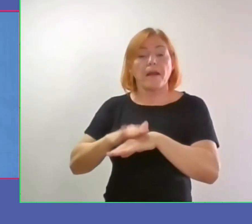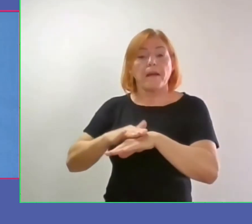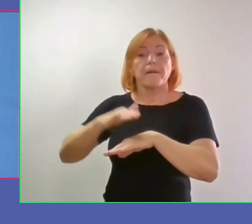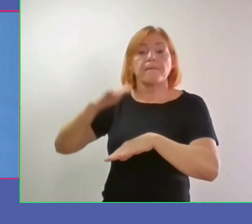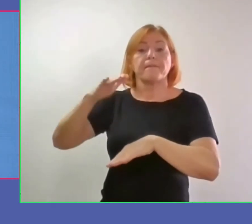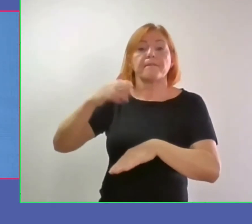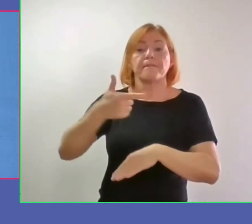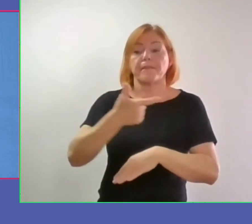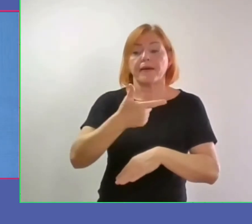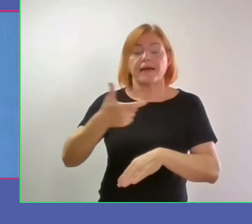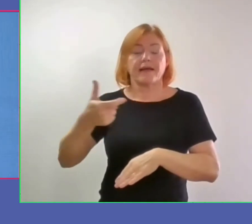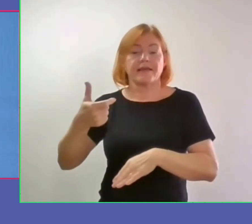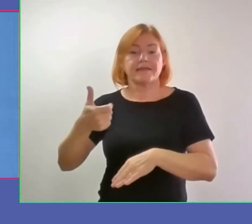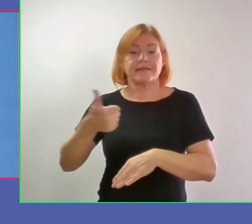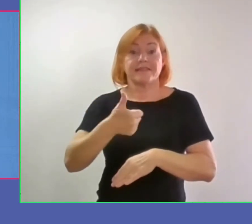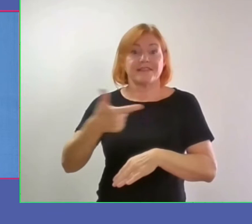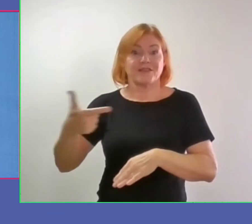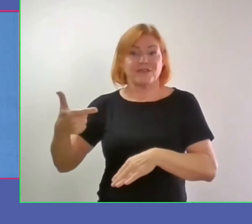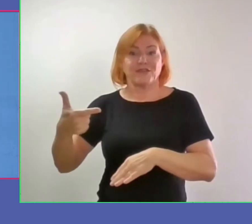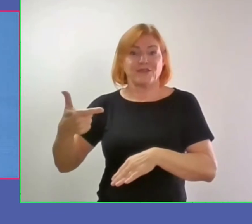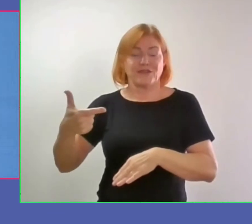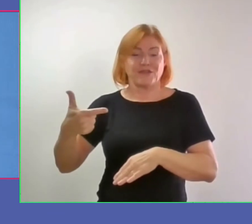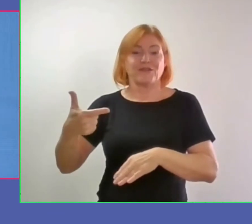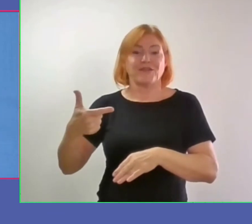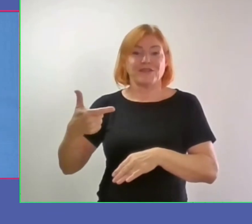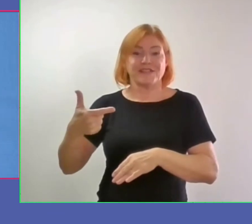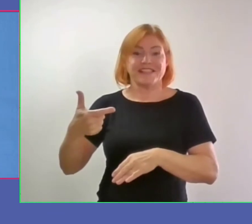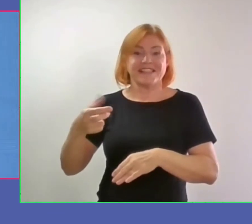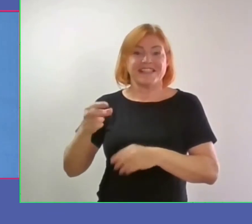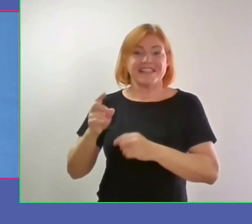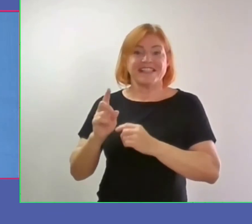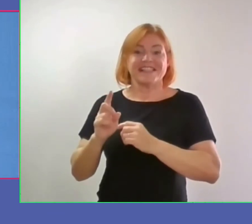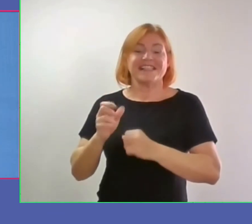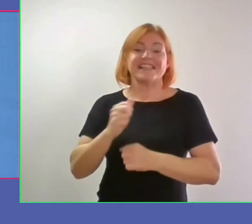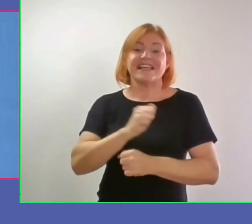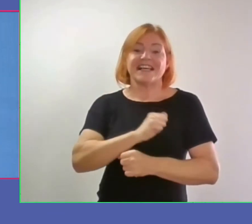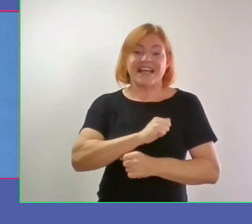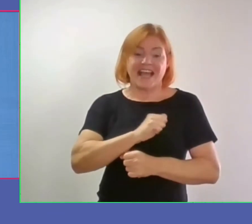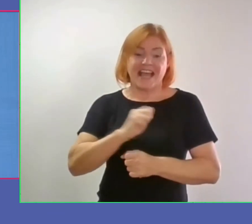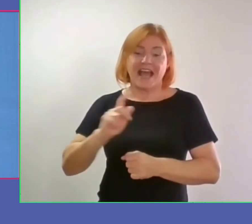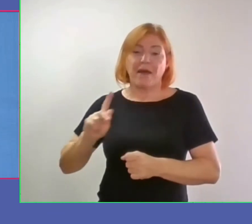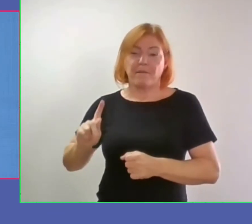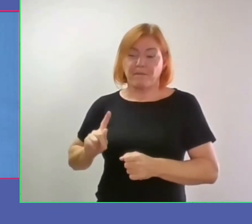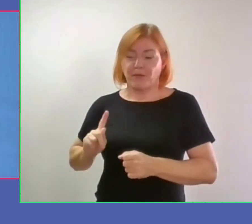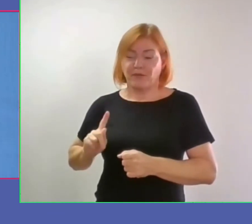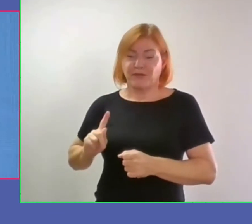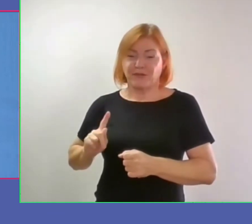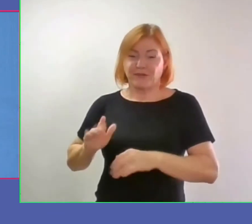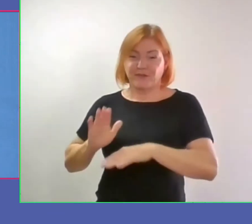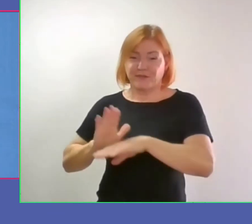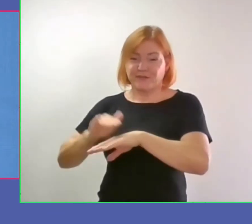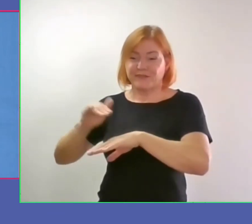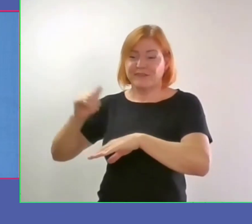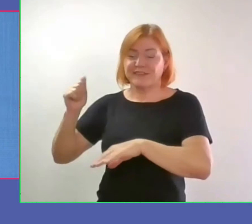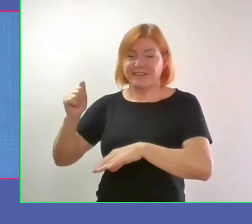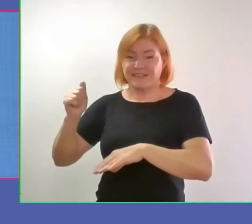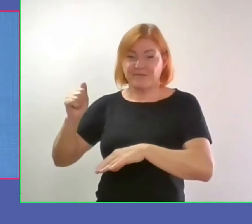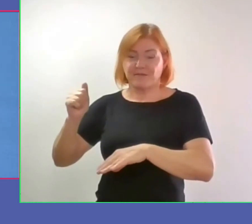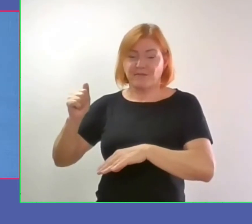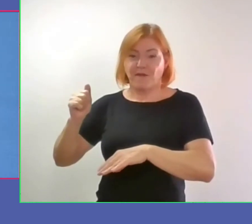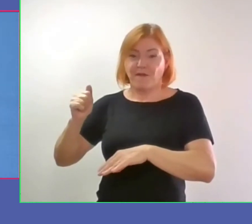12 apóstolos. Apóstolo é quando você envia. Graças a Deus, os 12 apóstolos foram enviados